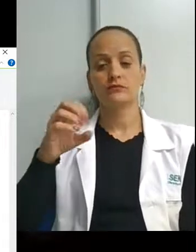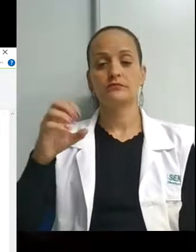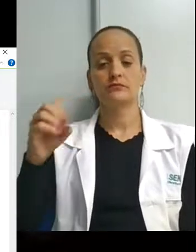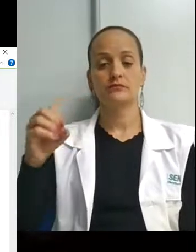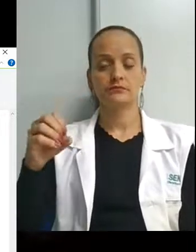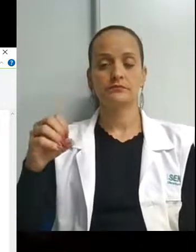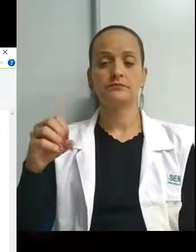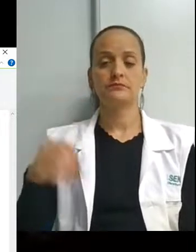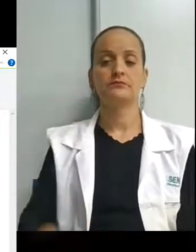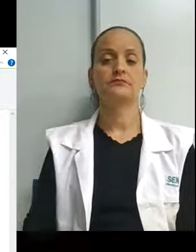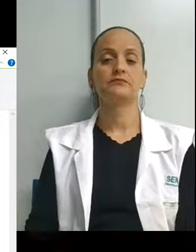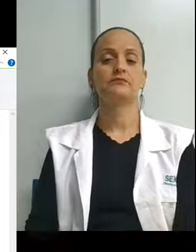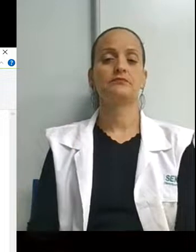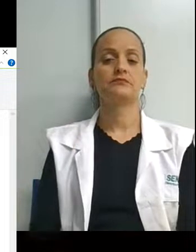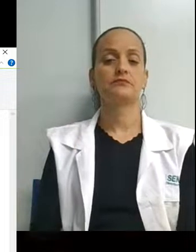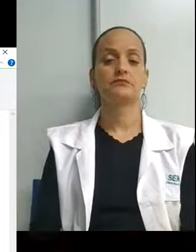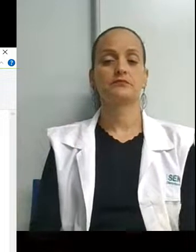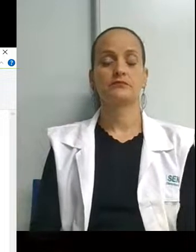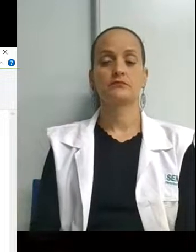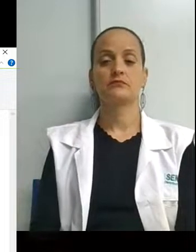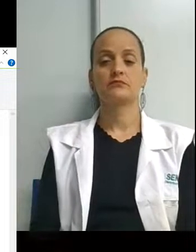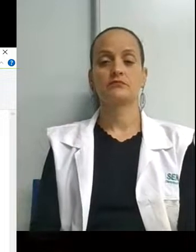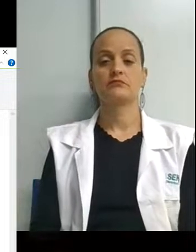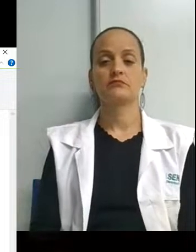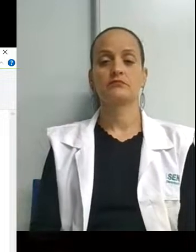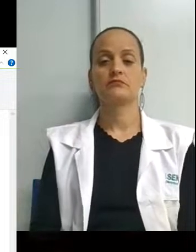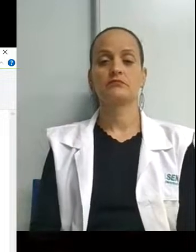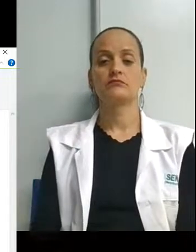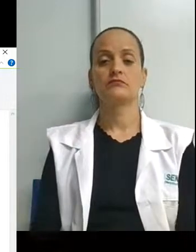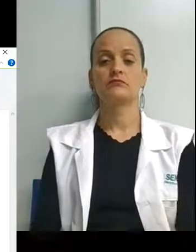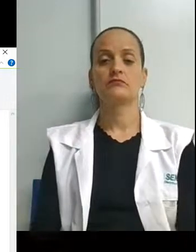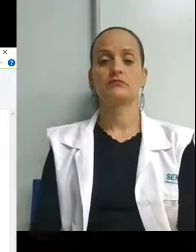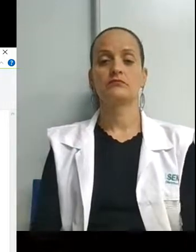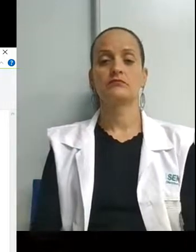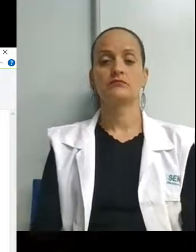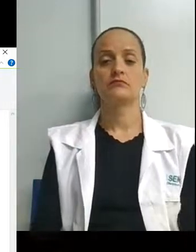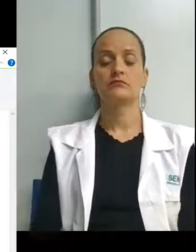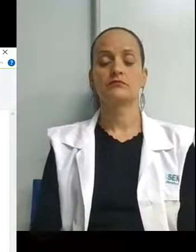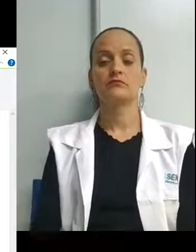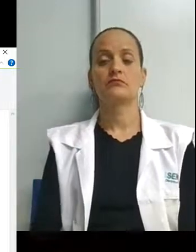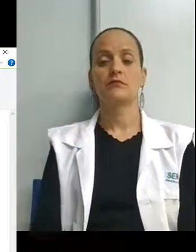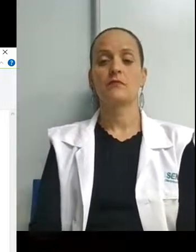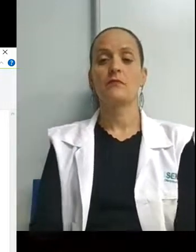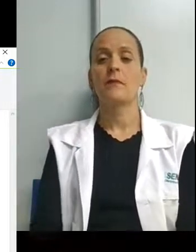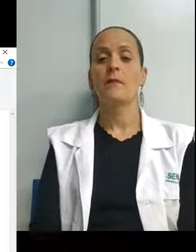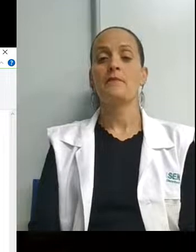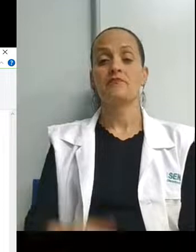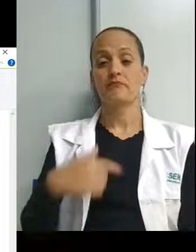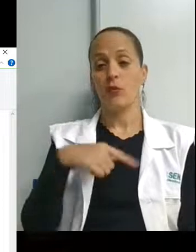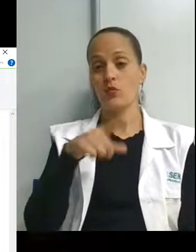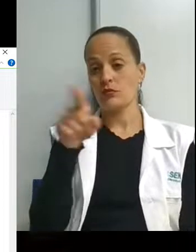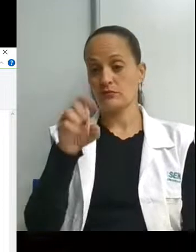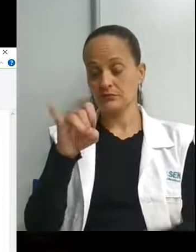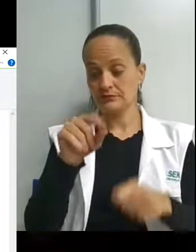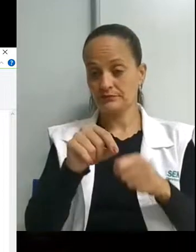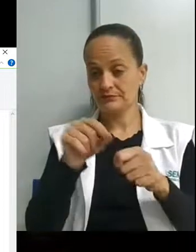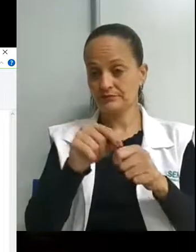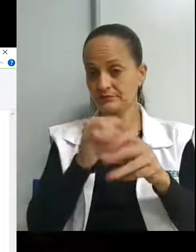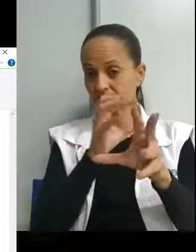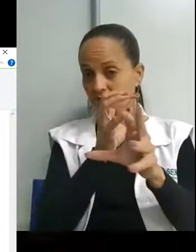90,90 vezes 90,90, certo? Então, se eu fazer essa continha aqui, eu encontro